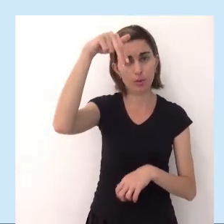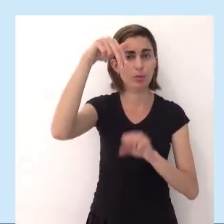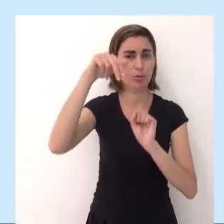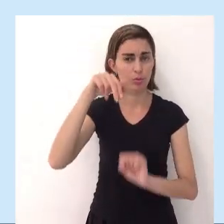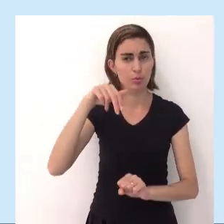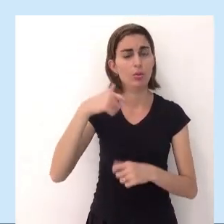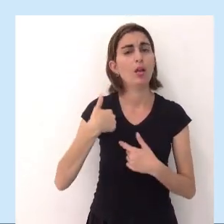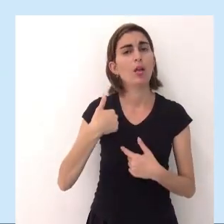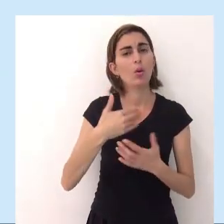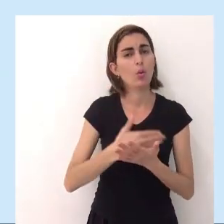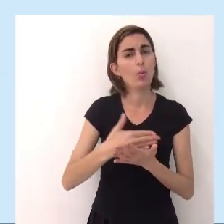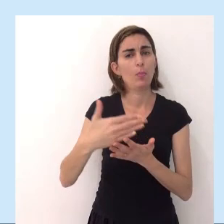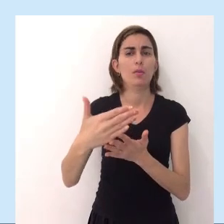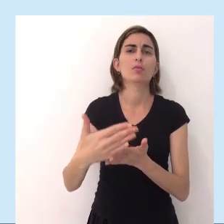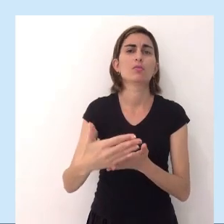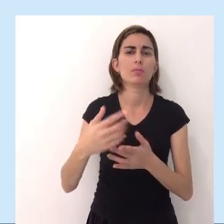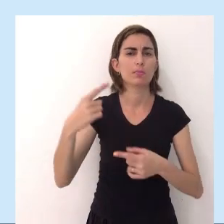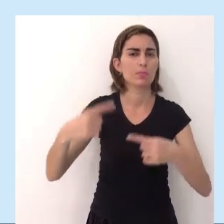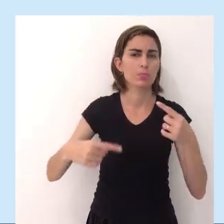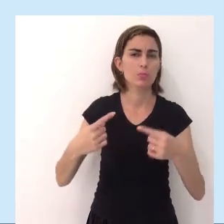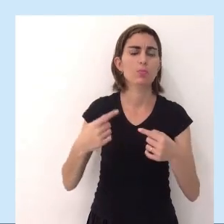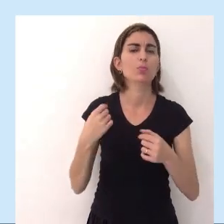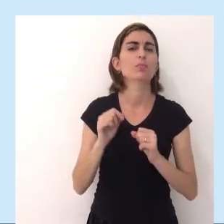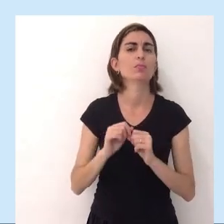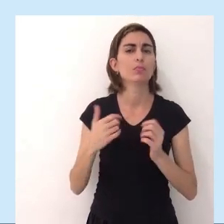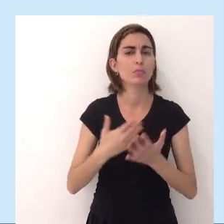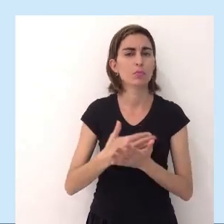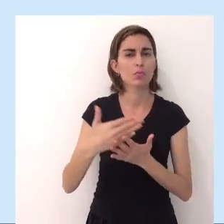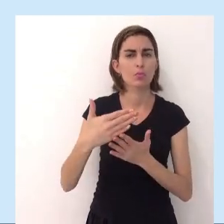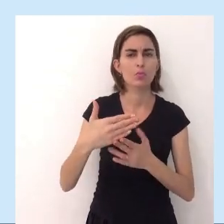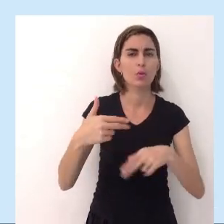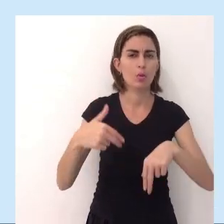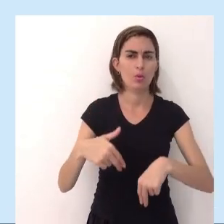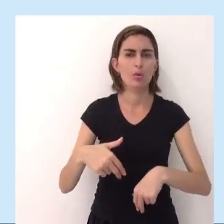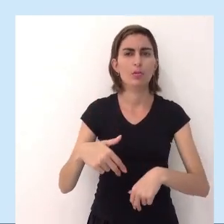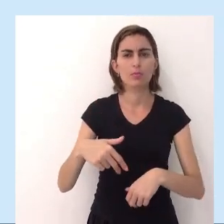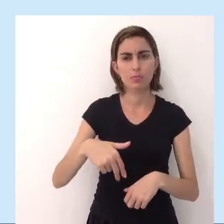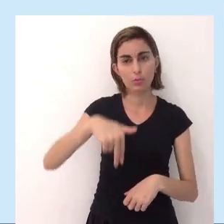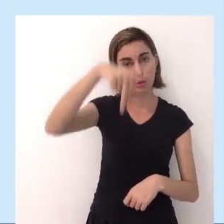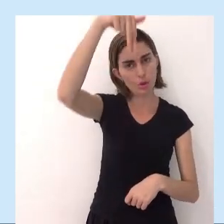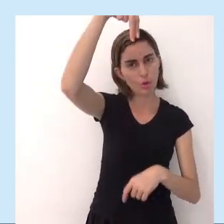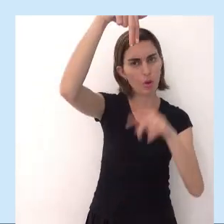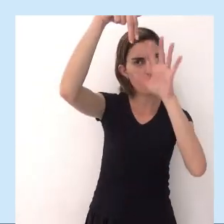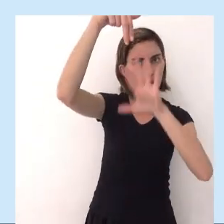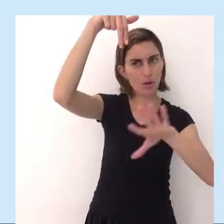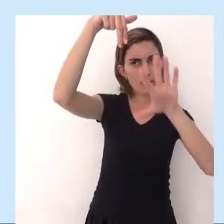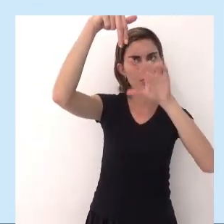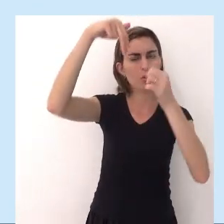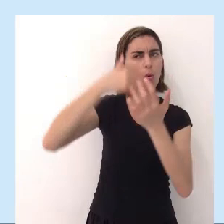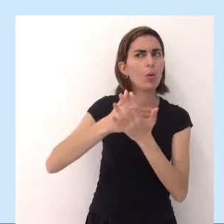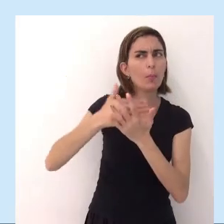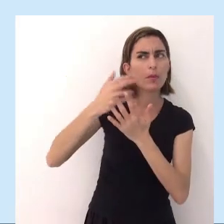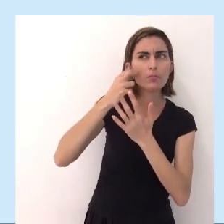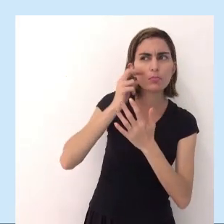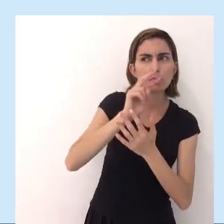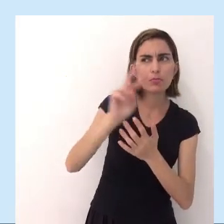ditadura lá e eles começam a confrontar. Tá? E a parte norte começa a ver que aquilo ali é realmente uma